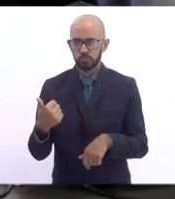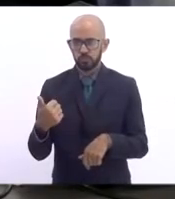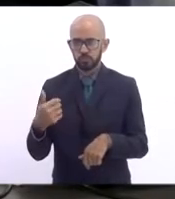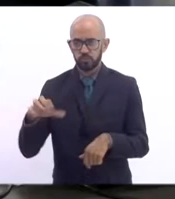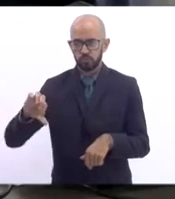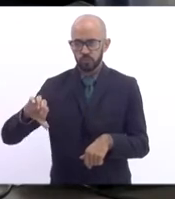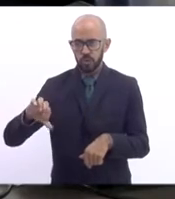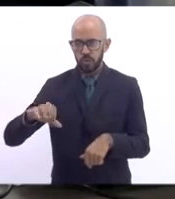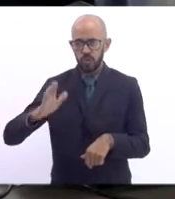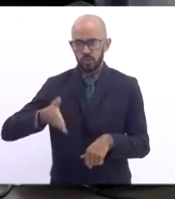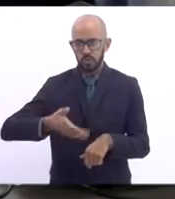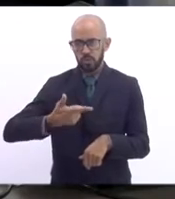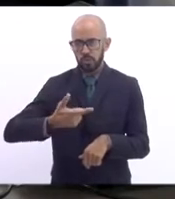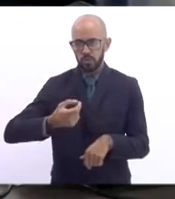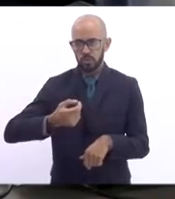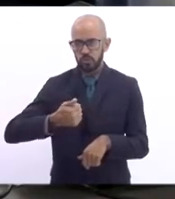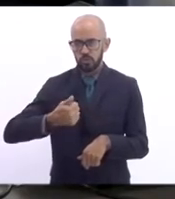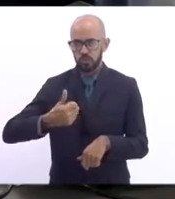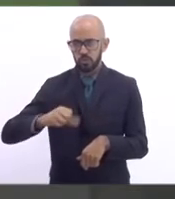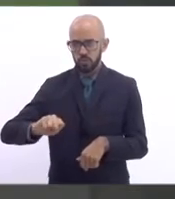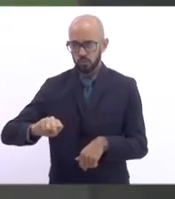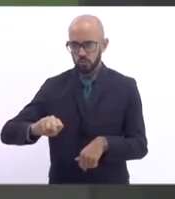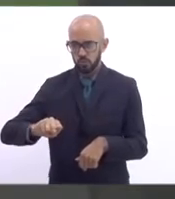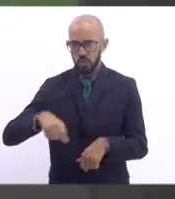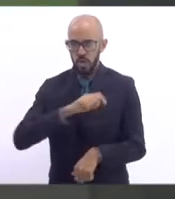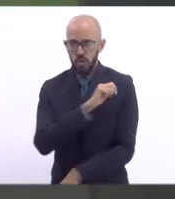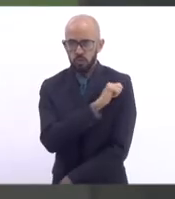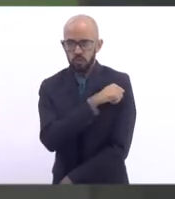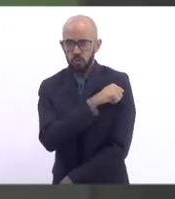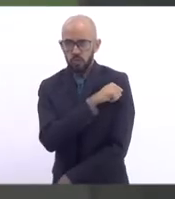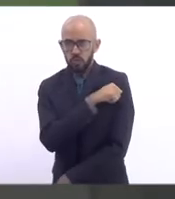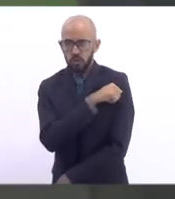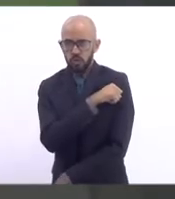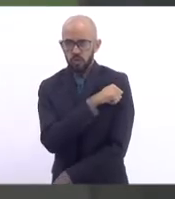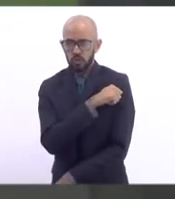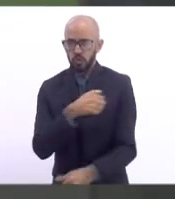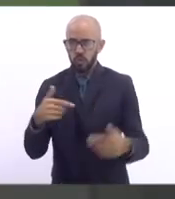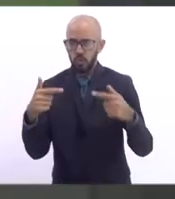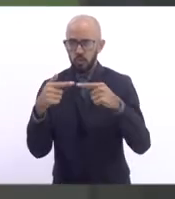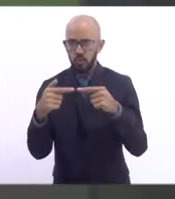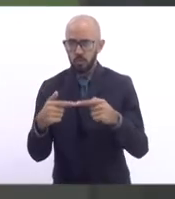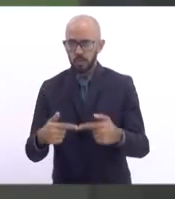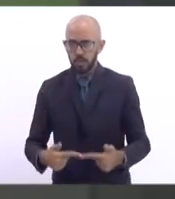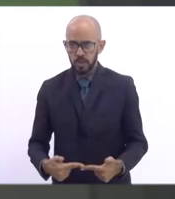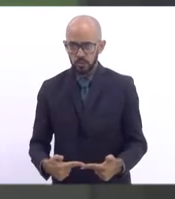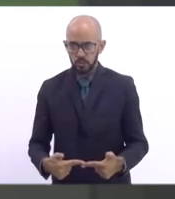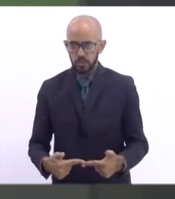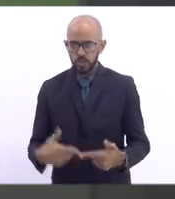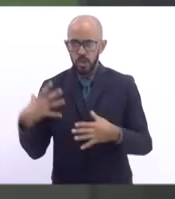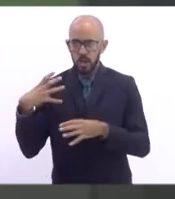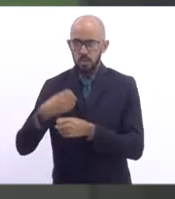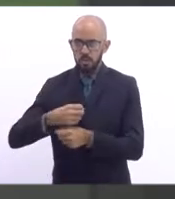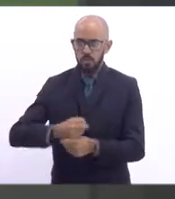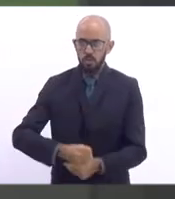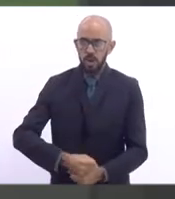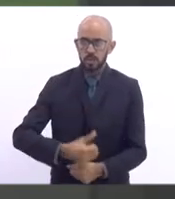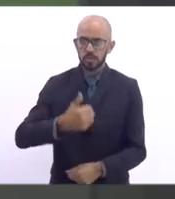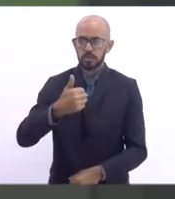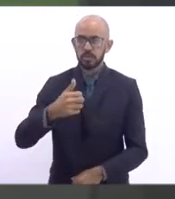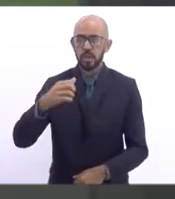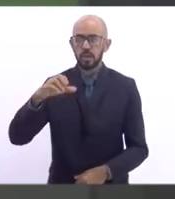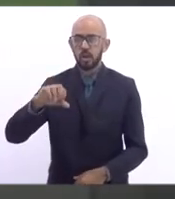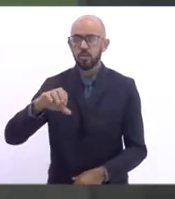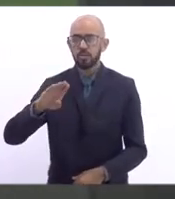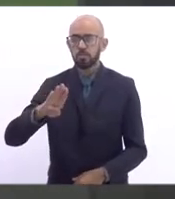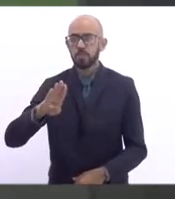o de 18 é auditoria de conformidade apurar o incremento 19 milhões na